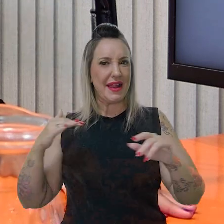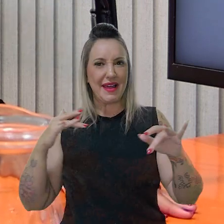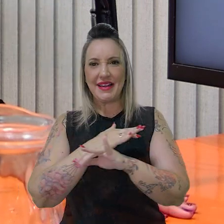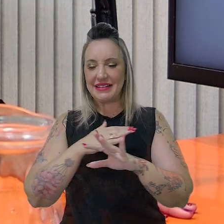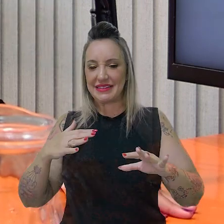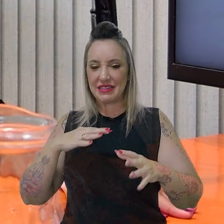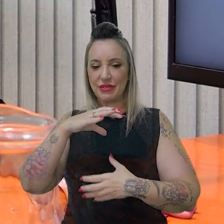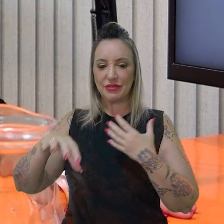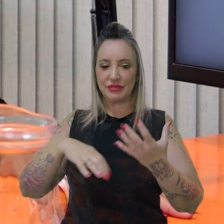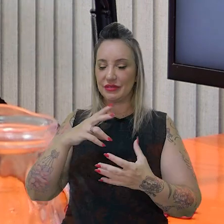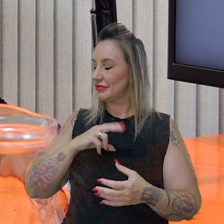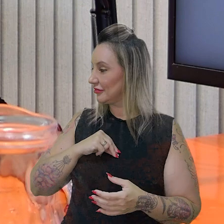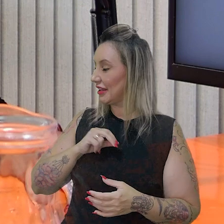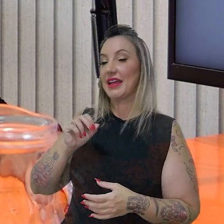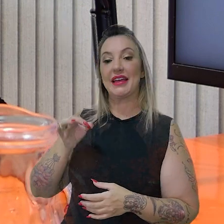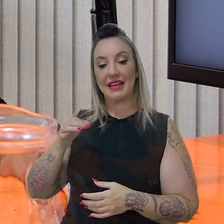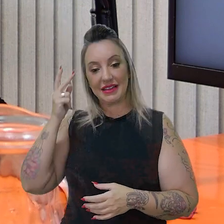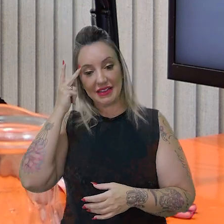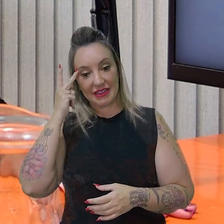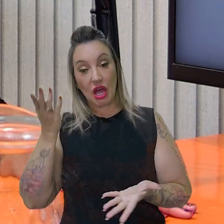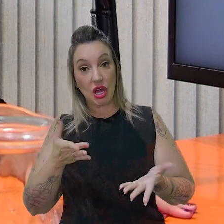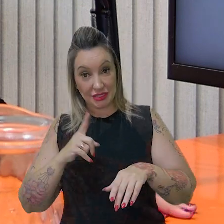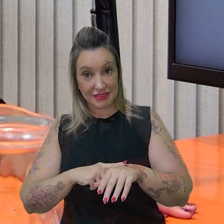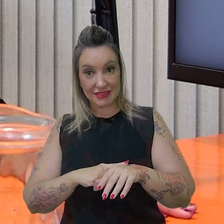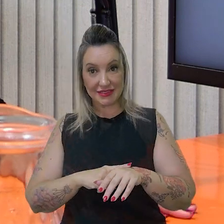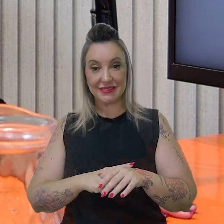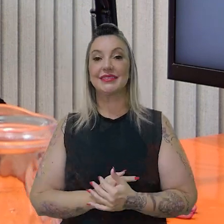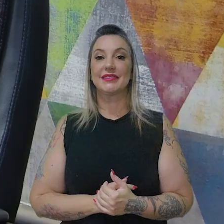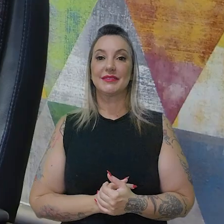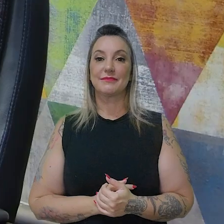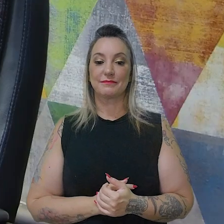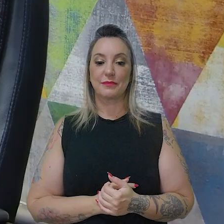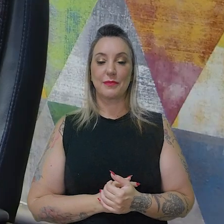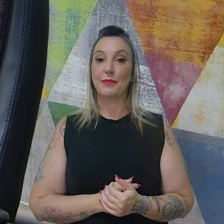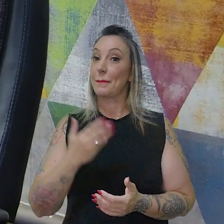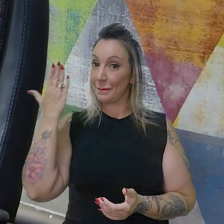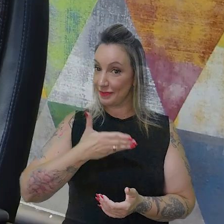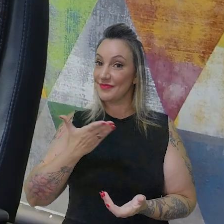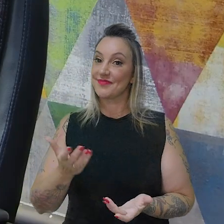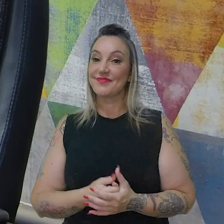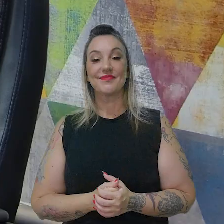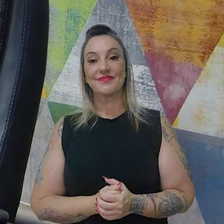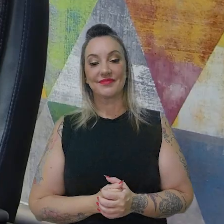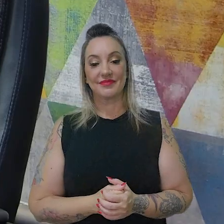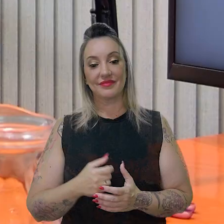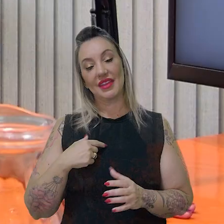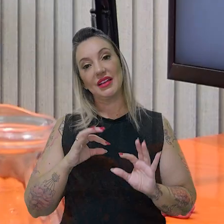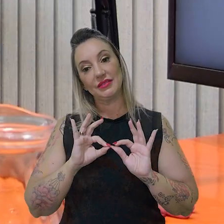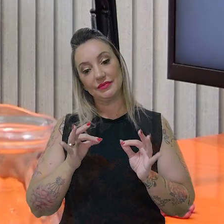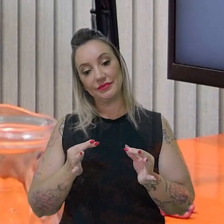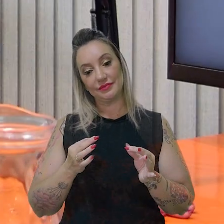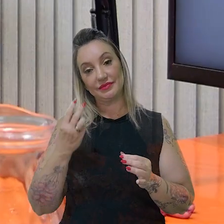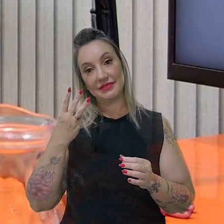e eu meu Deus São Paulo será que é a hora é é prova de fogo né São Paulo olha e eu delicada com três